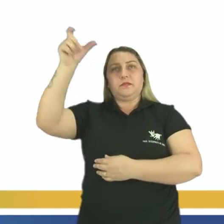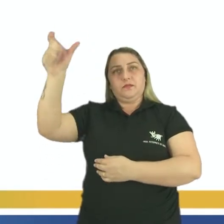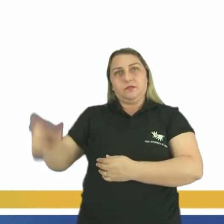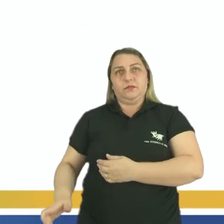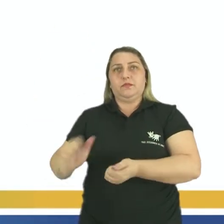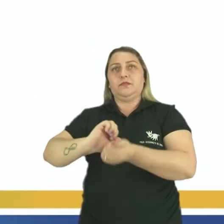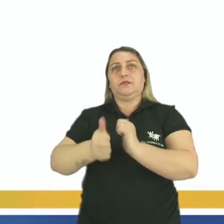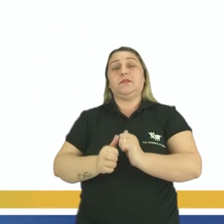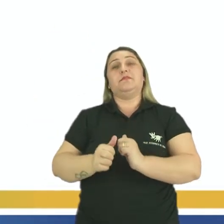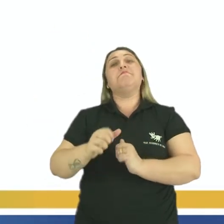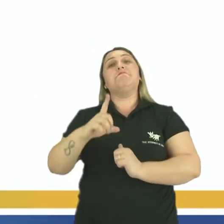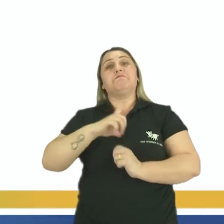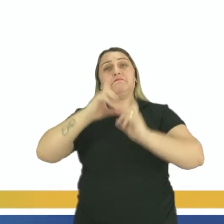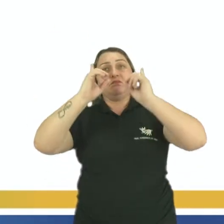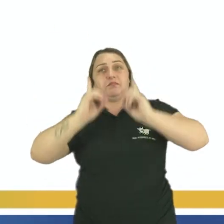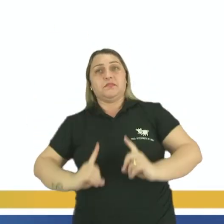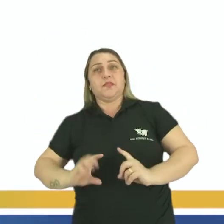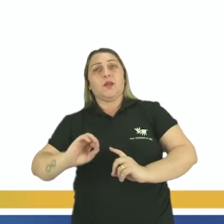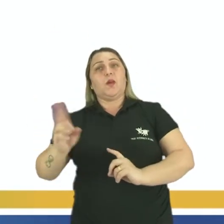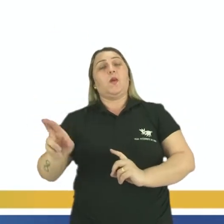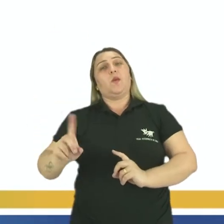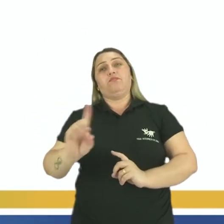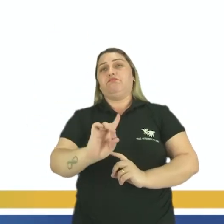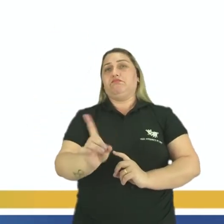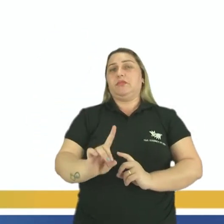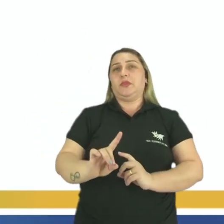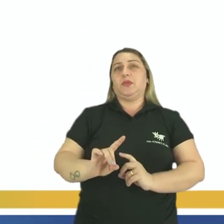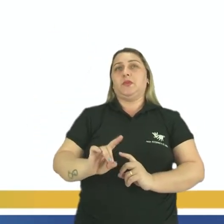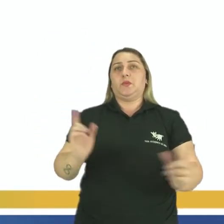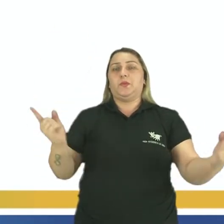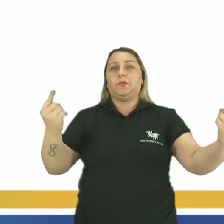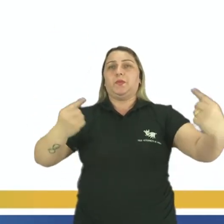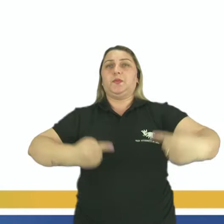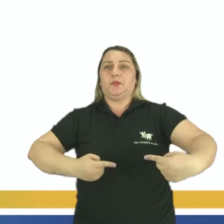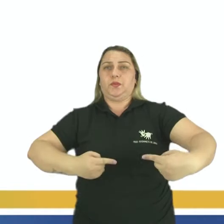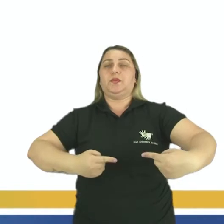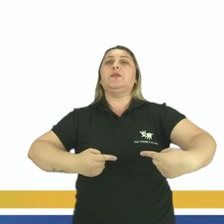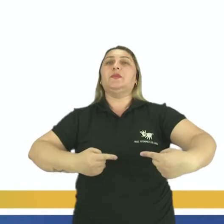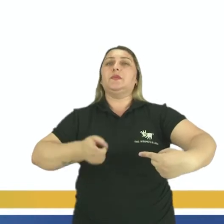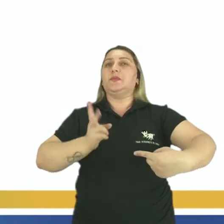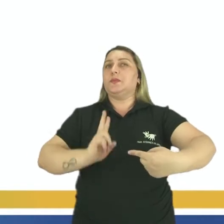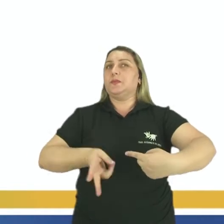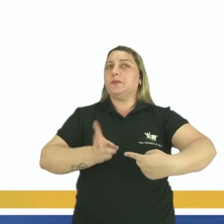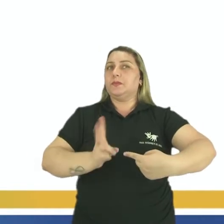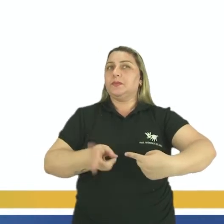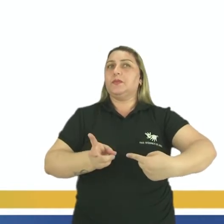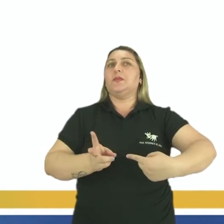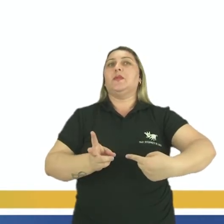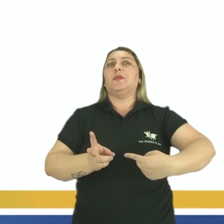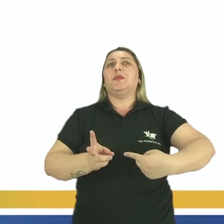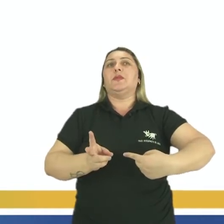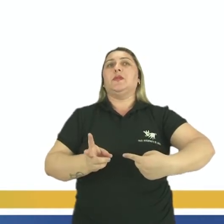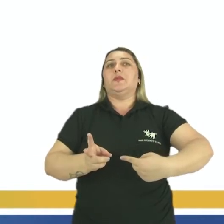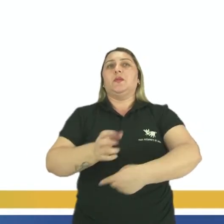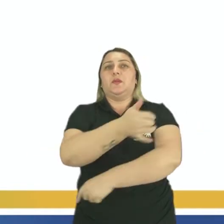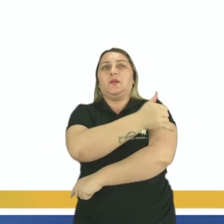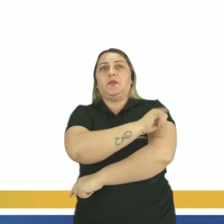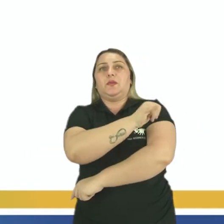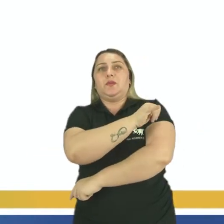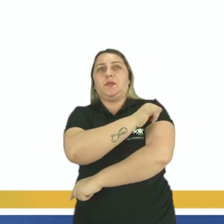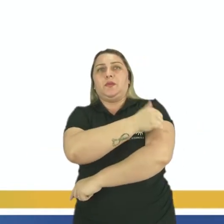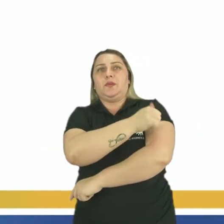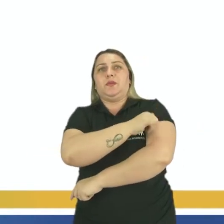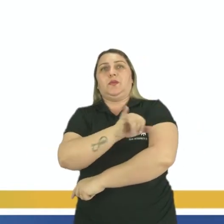atletas com e sem deficiência, disputando os mesmos torneios. No Rio, a